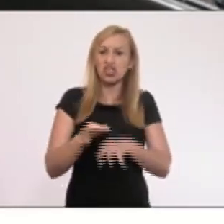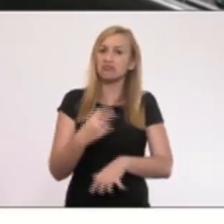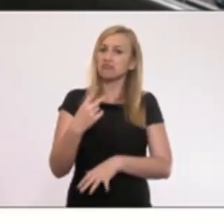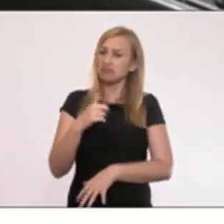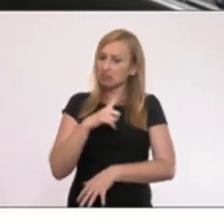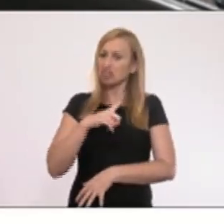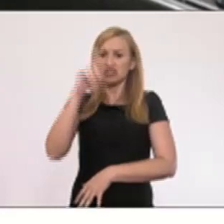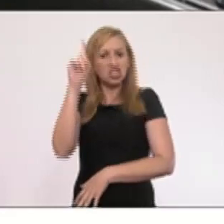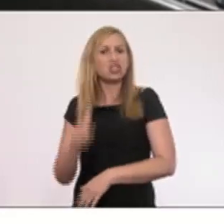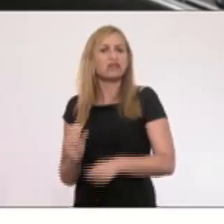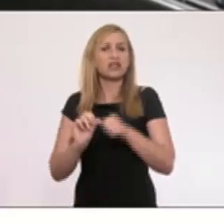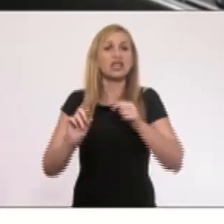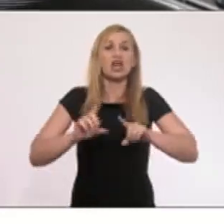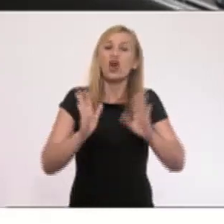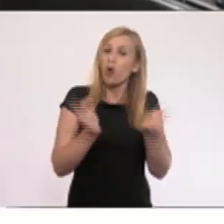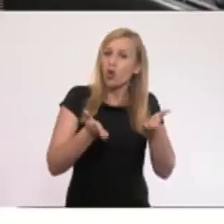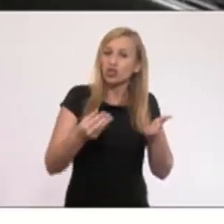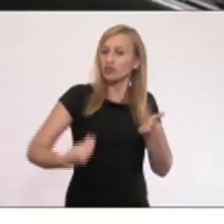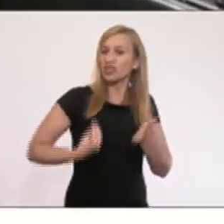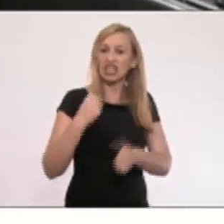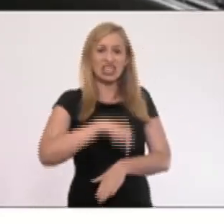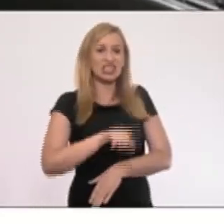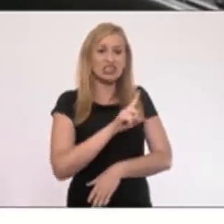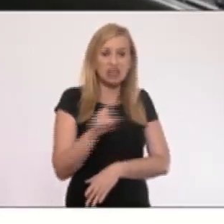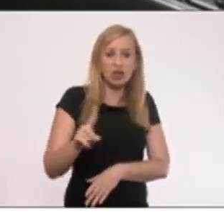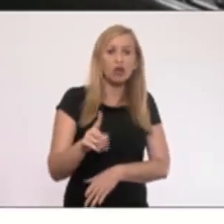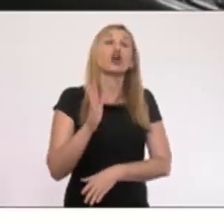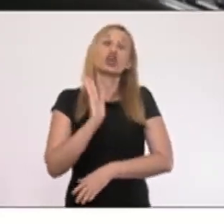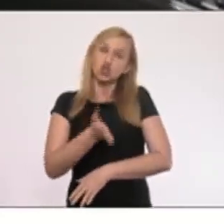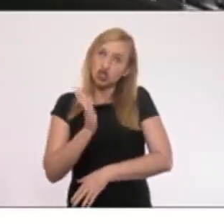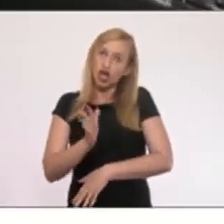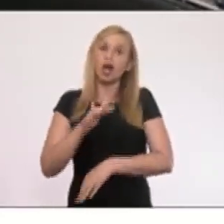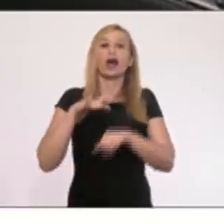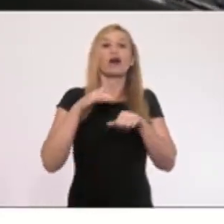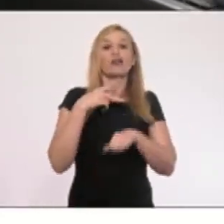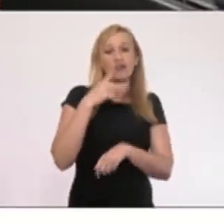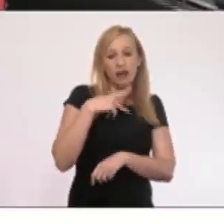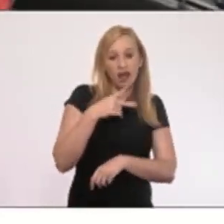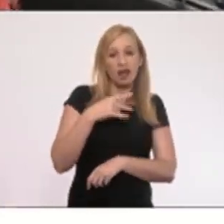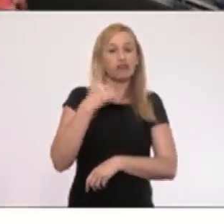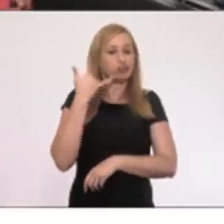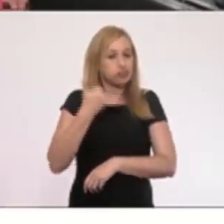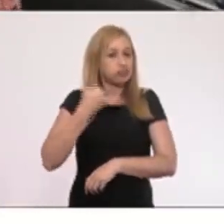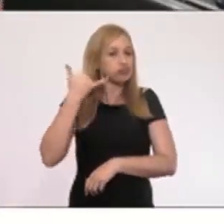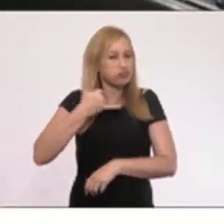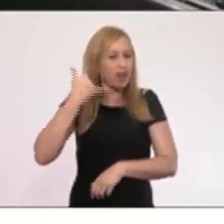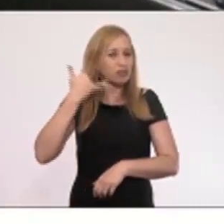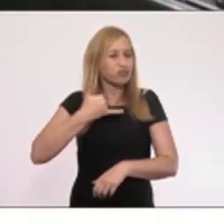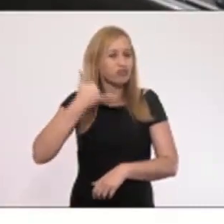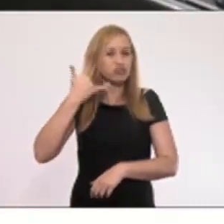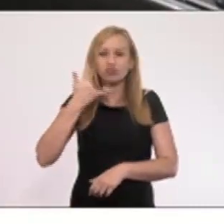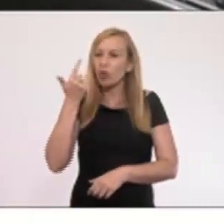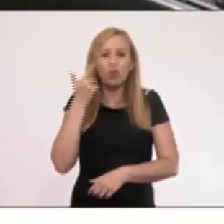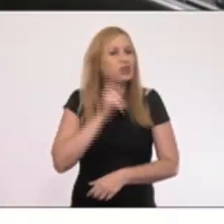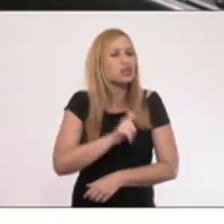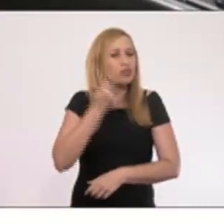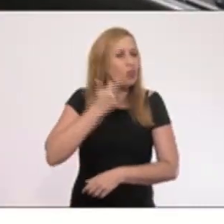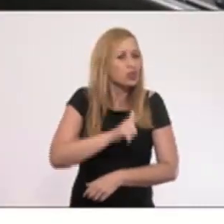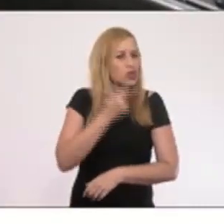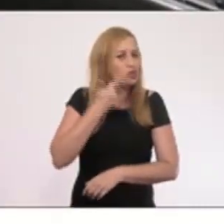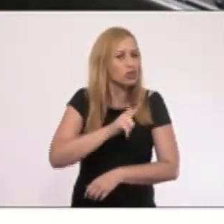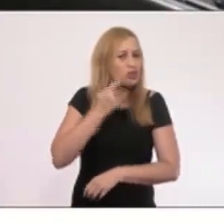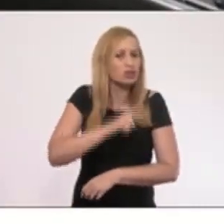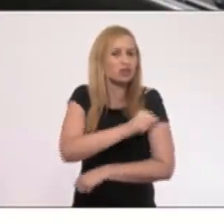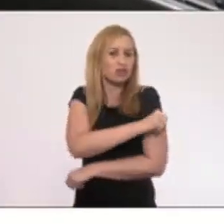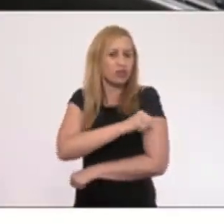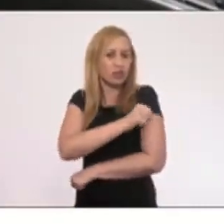fazer. Hoje ela não está presente, eu já entrei em contato por duas vezes e não consigo contato com a deputada enfermeira